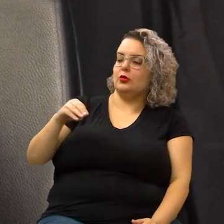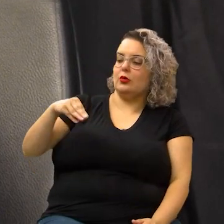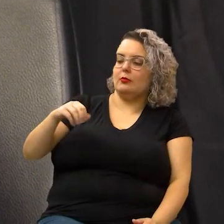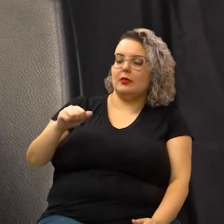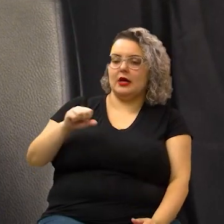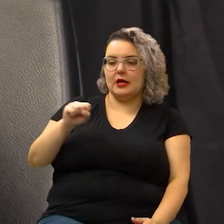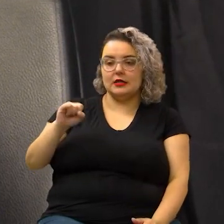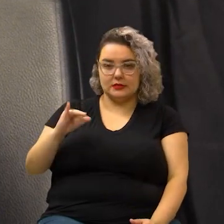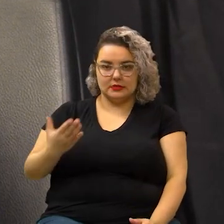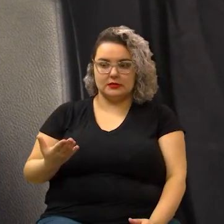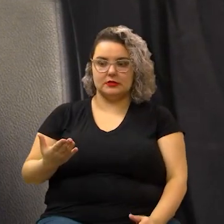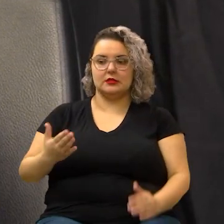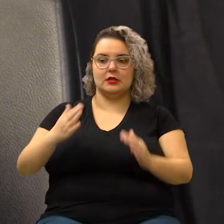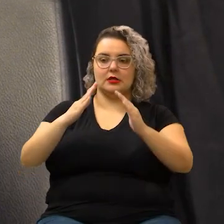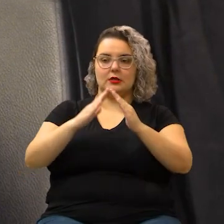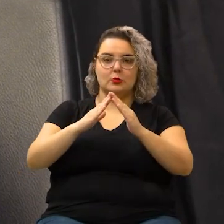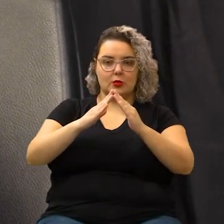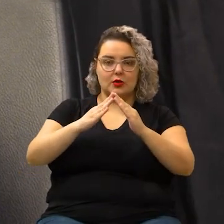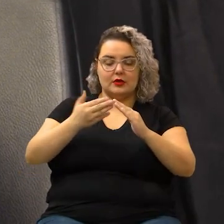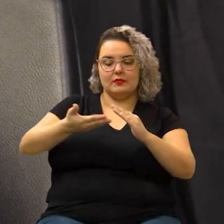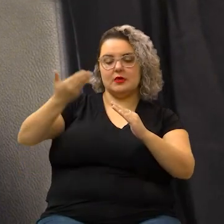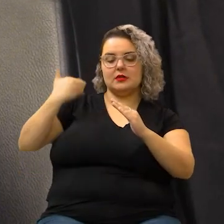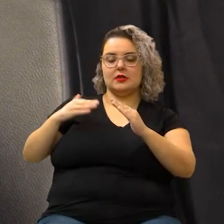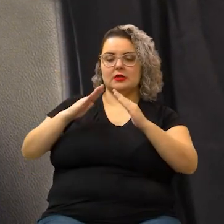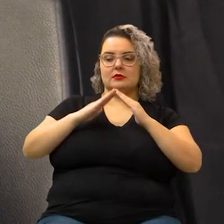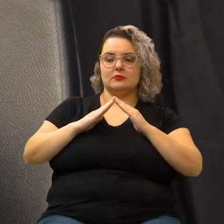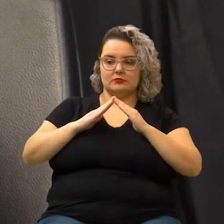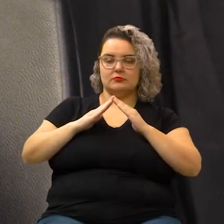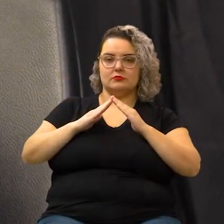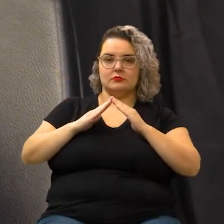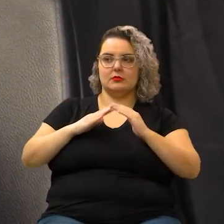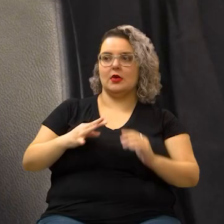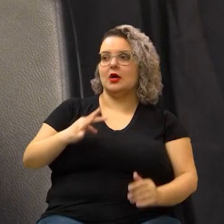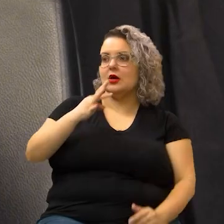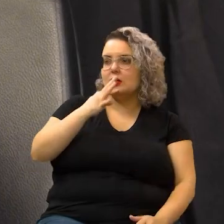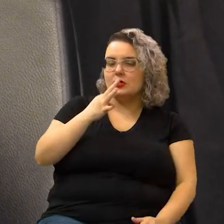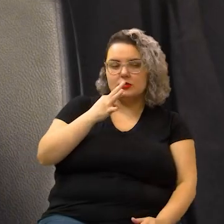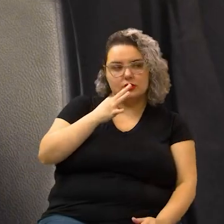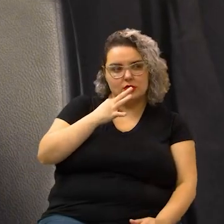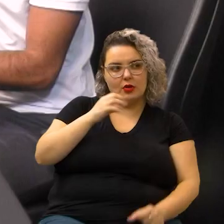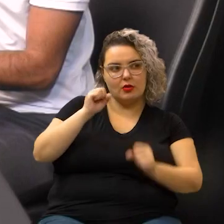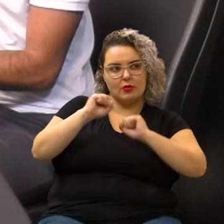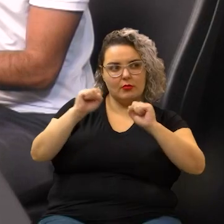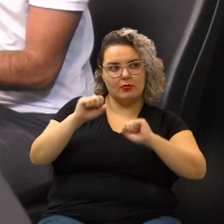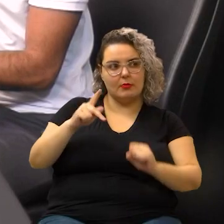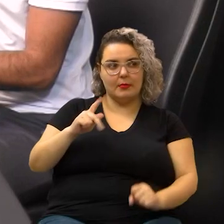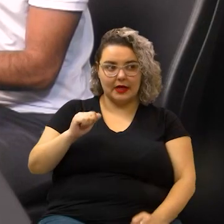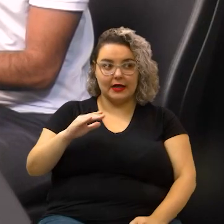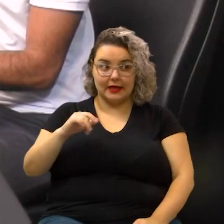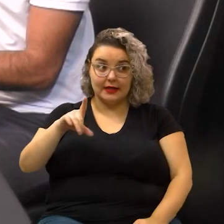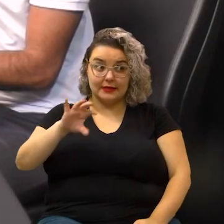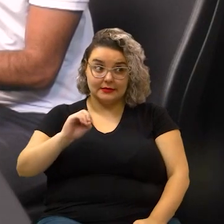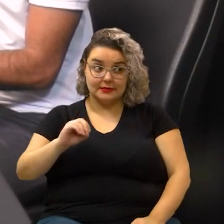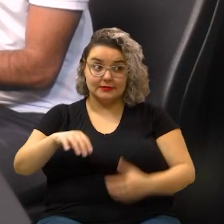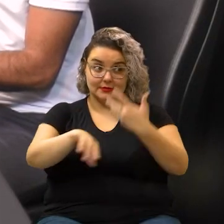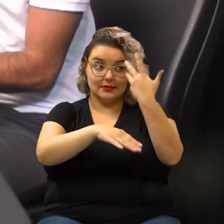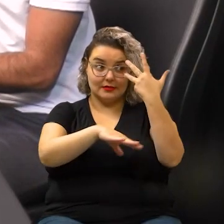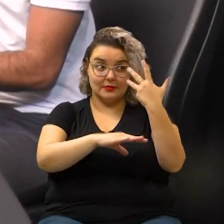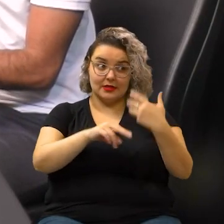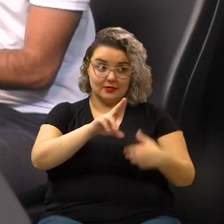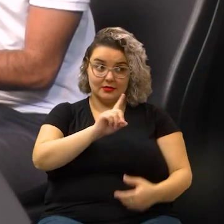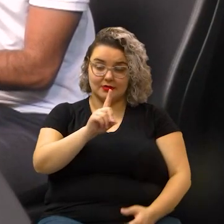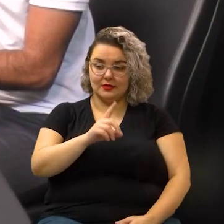Cotomassi e morava numa rua de trás da minha casa. Mas conheceu ela o quê? Lá no Pancadão do Concórdia? Da Praça